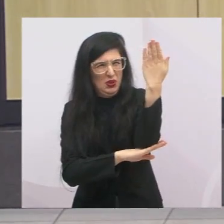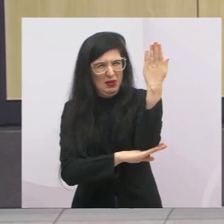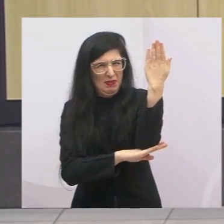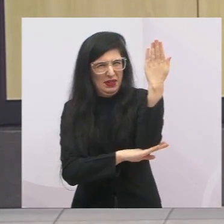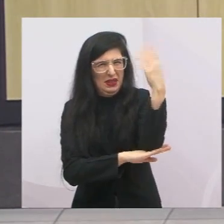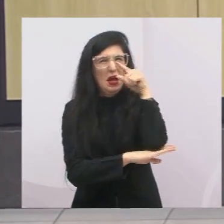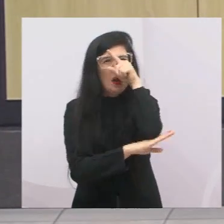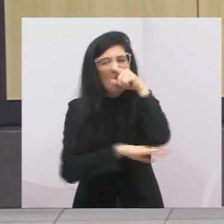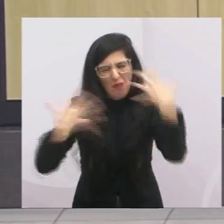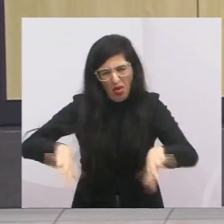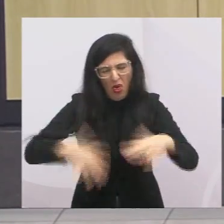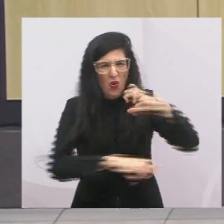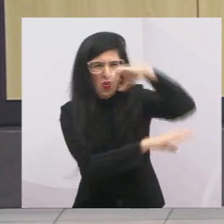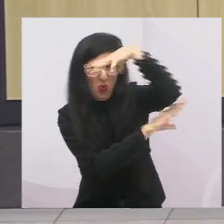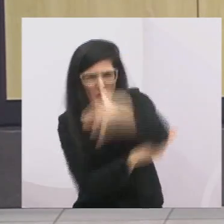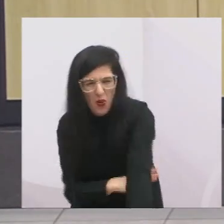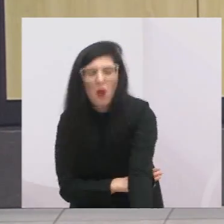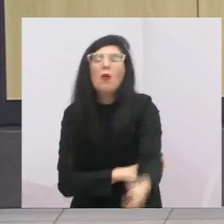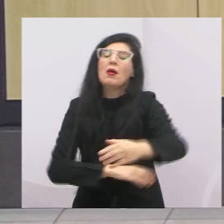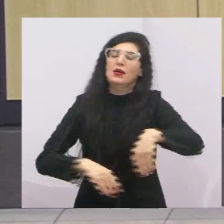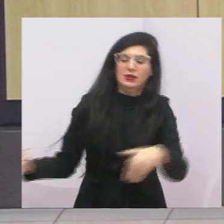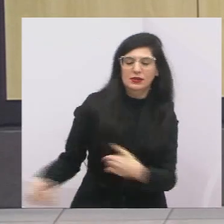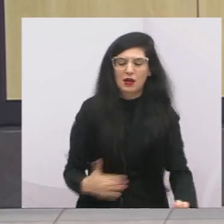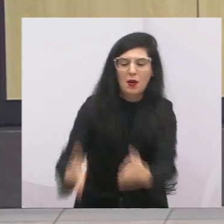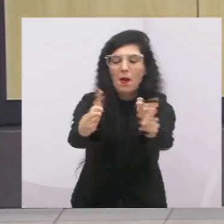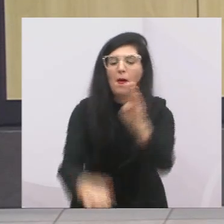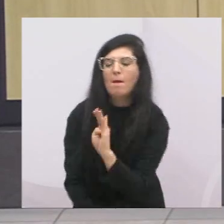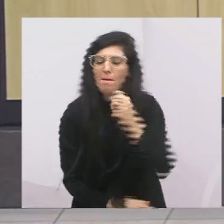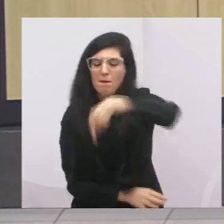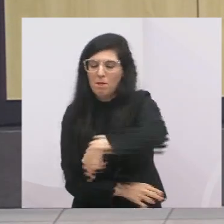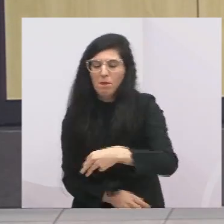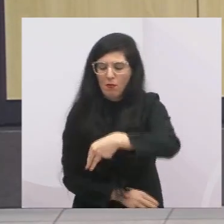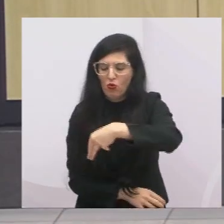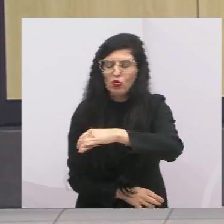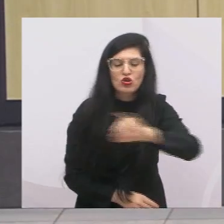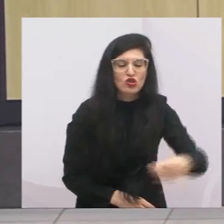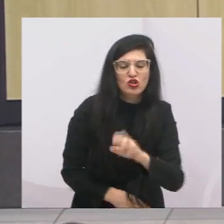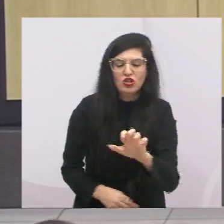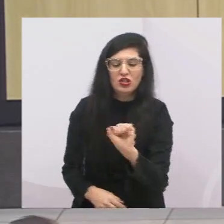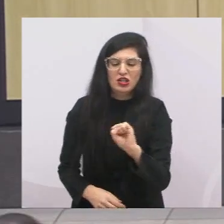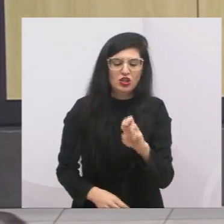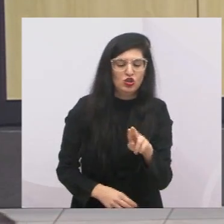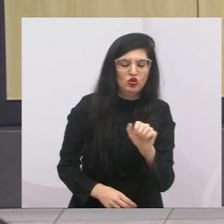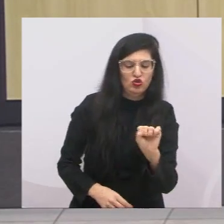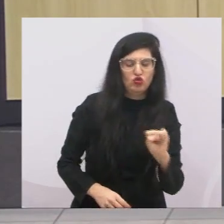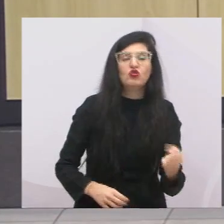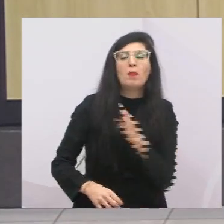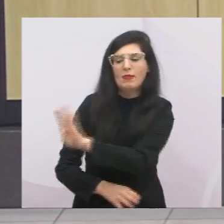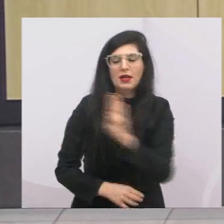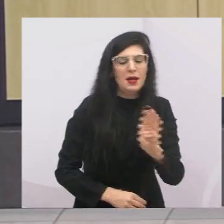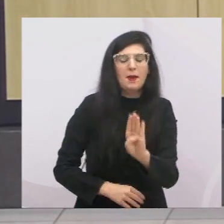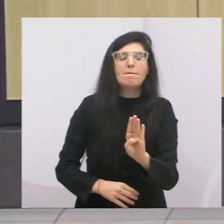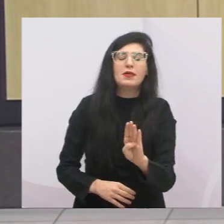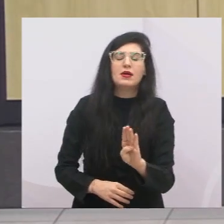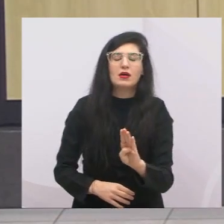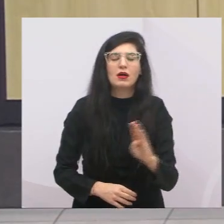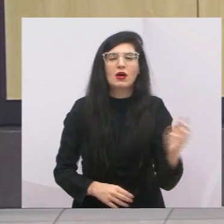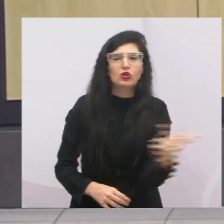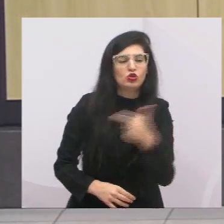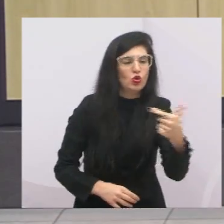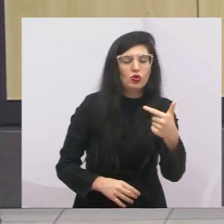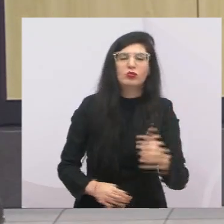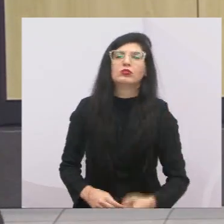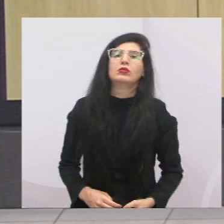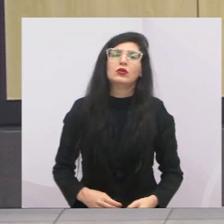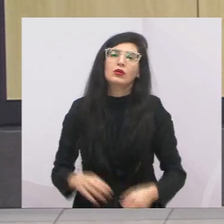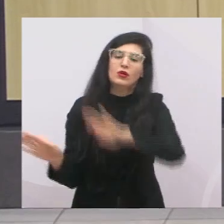na estrada Bom Jesus, em frente ao número 46, no bairro Bandeira Branca 2, em Jacareí. Autoria, vereador Valmir Parque, do Meia Lua. Requerimento